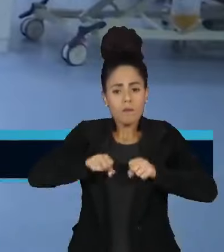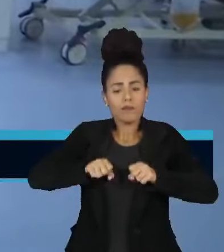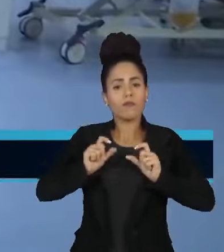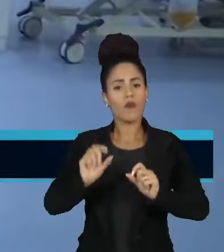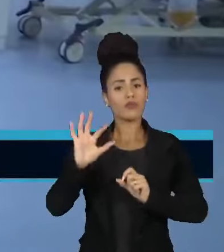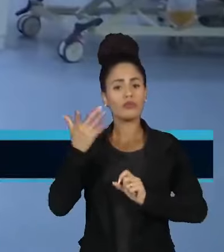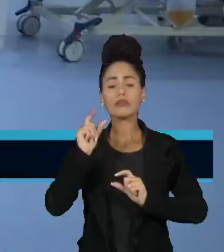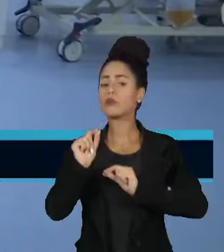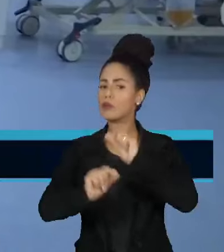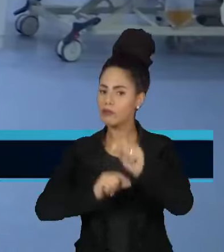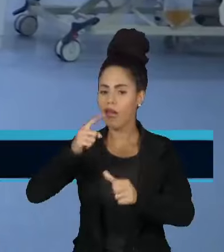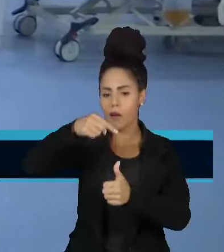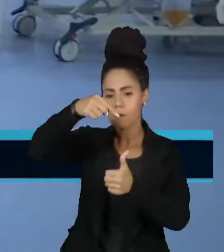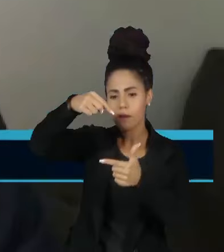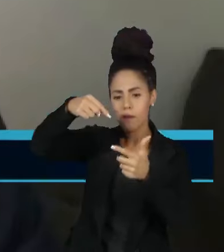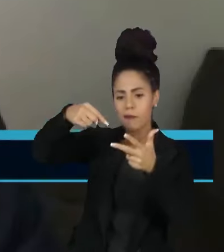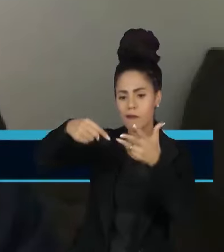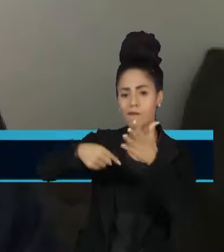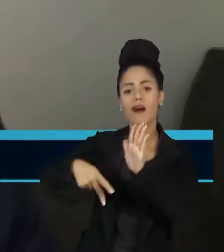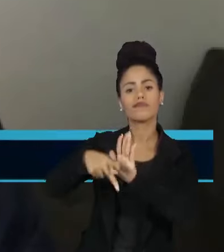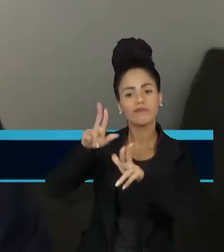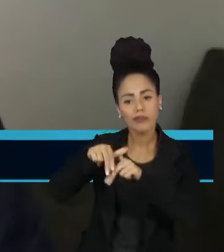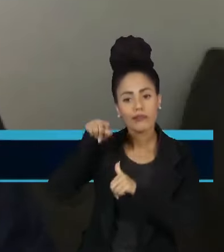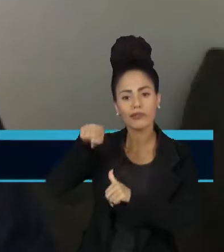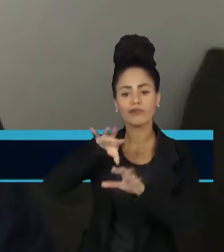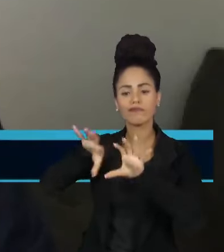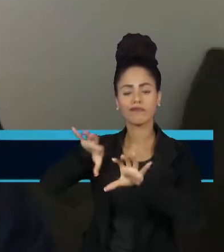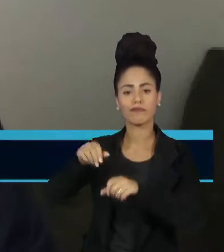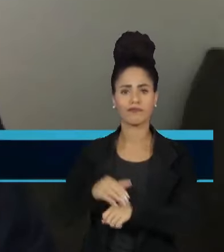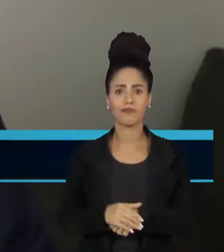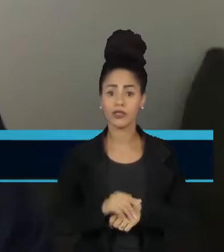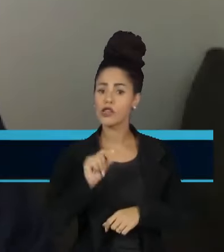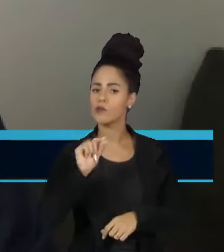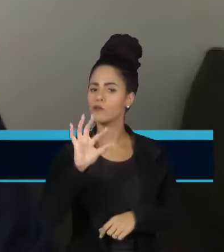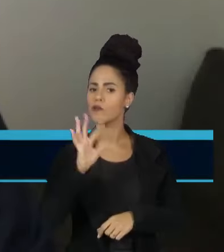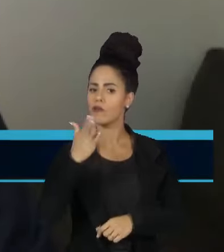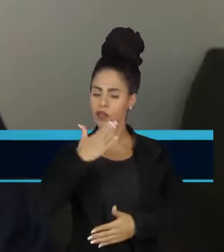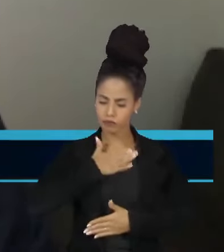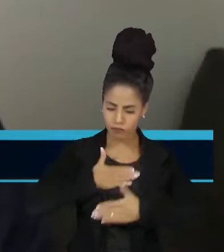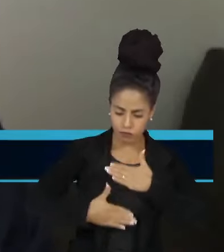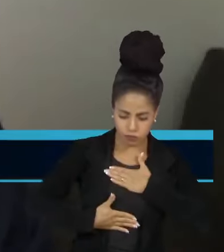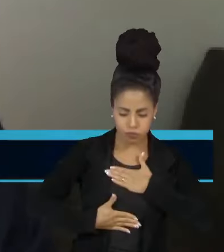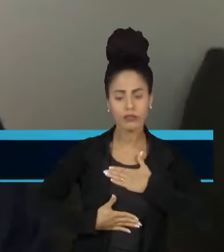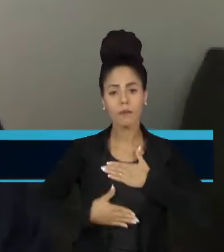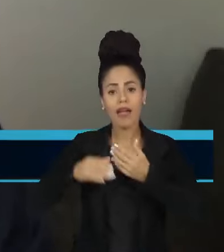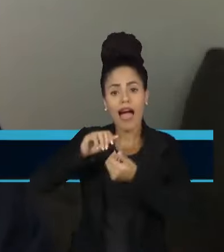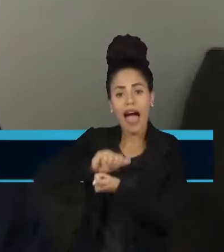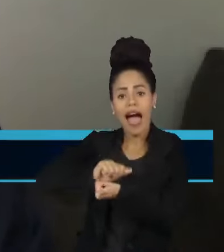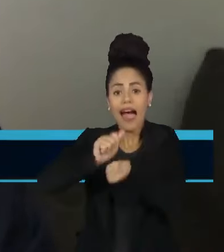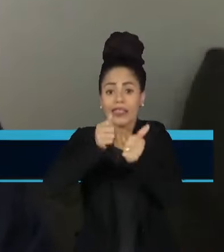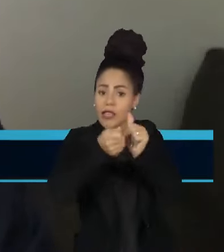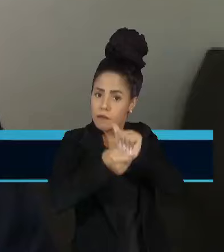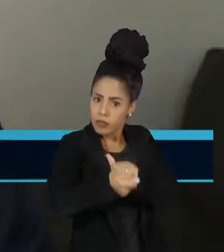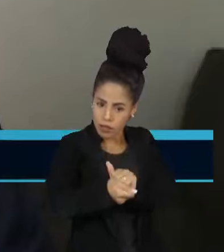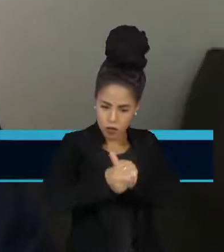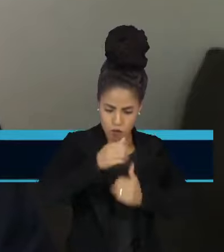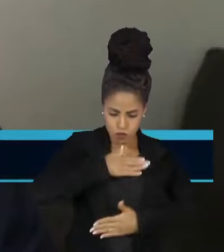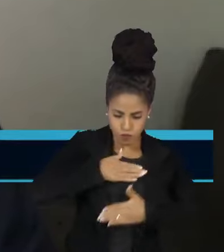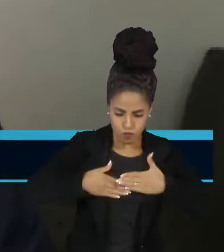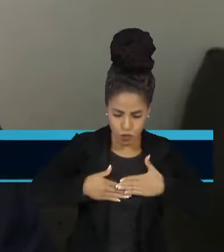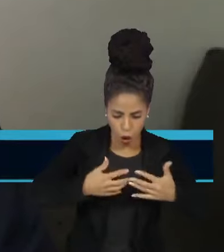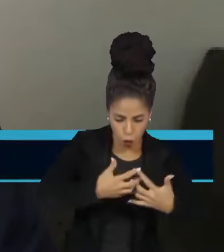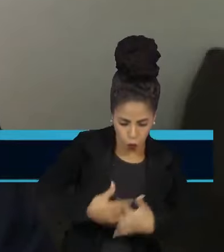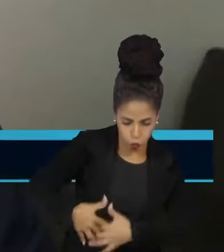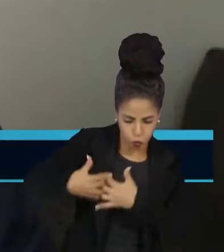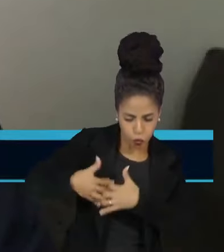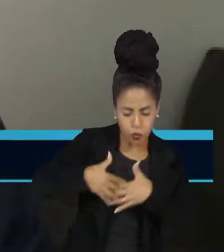central são alguns deles. O processo de regulação, de adaptação do organismo a variações